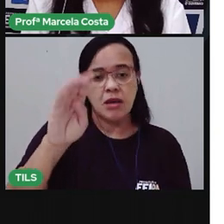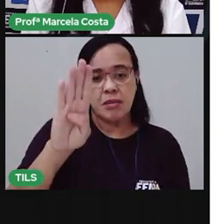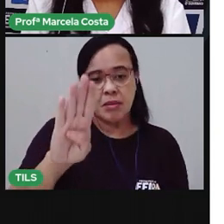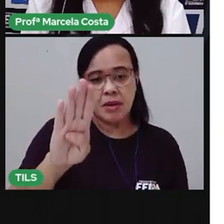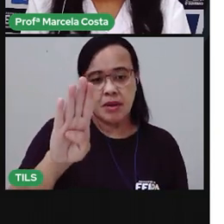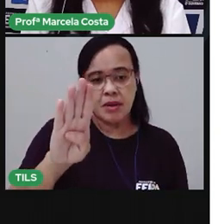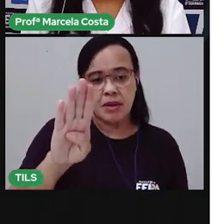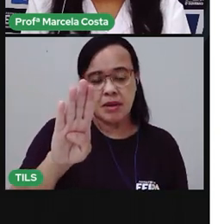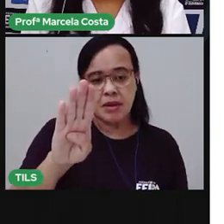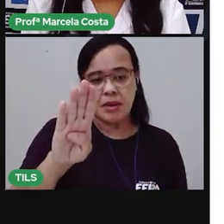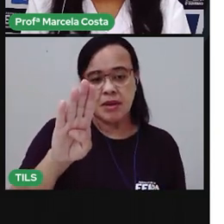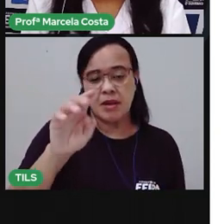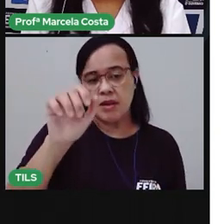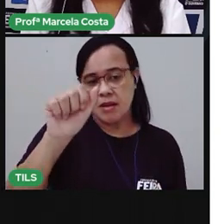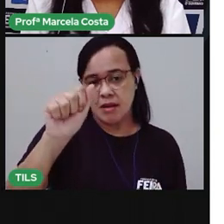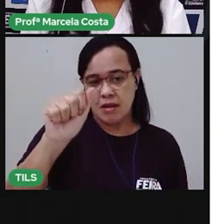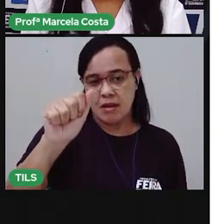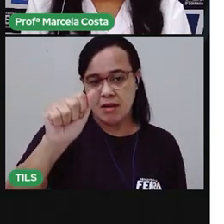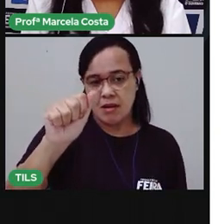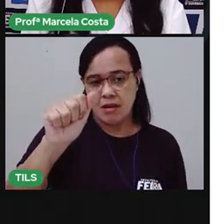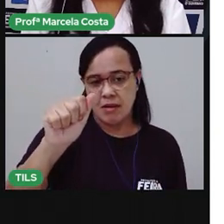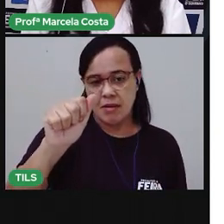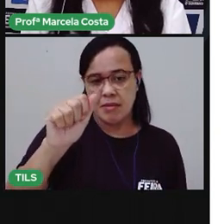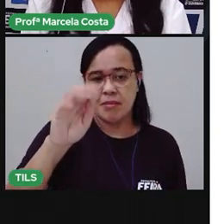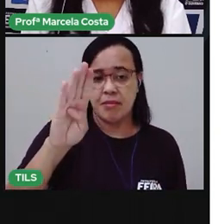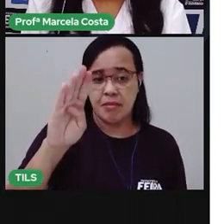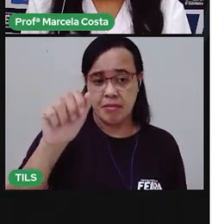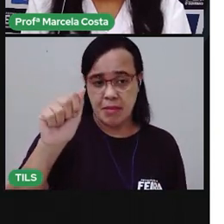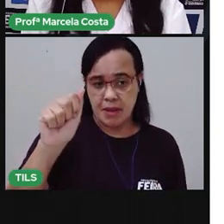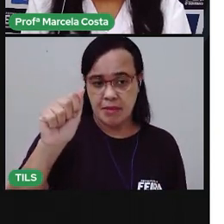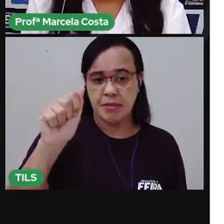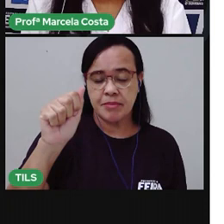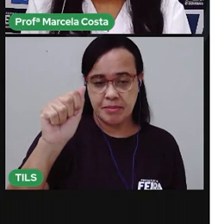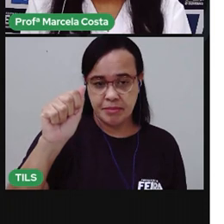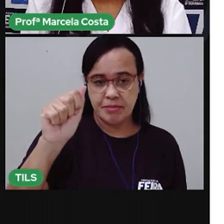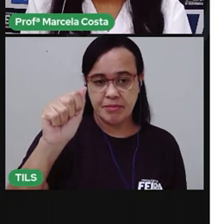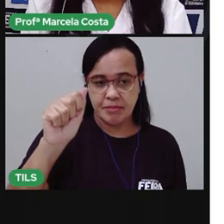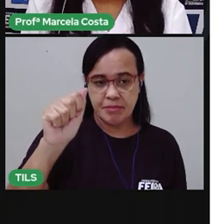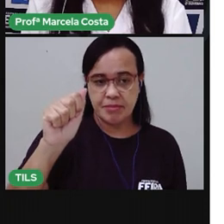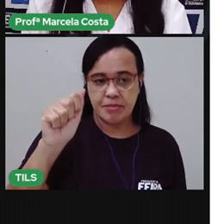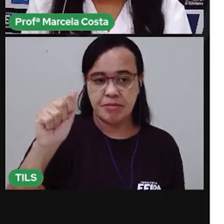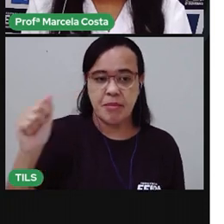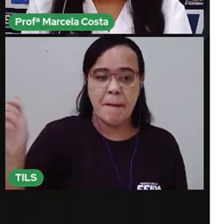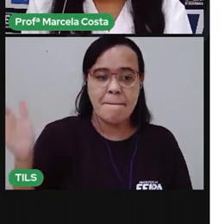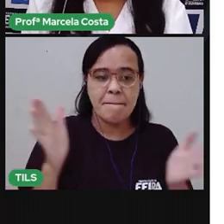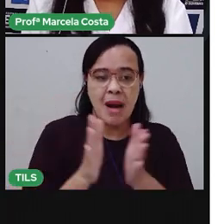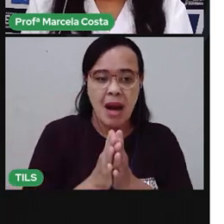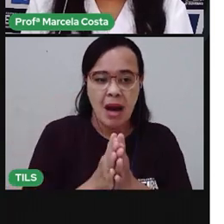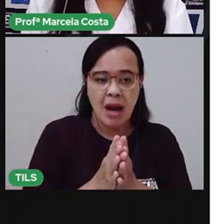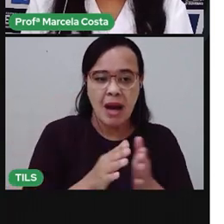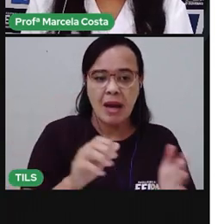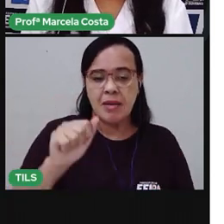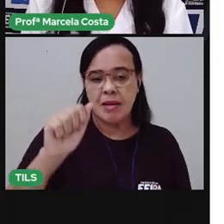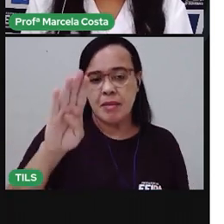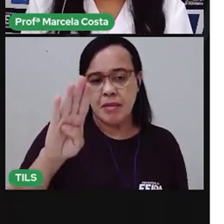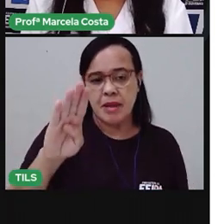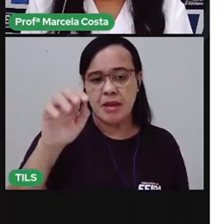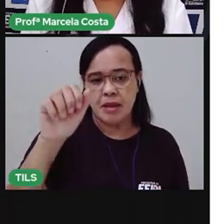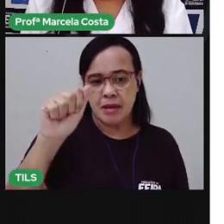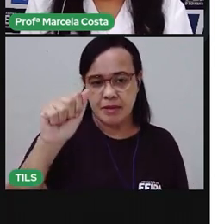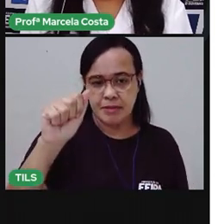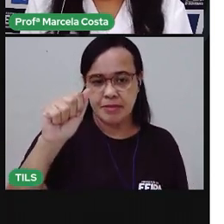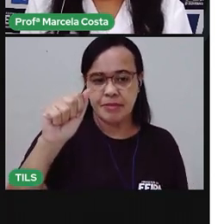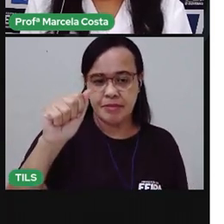juntinho aqui do lado B um lá o Bárbaro o Obá a